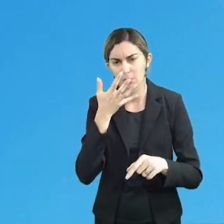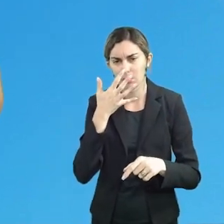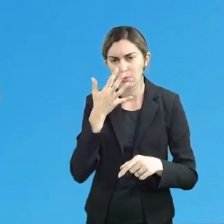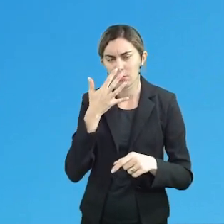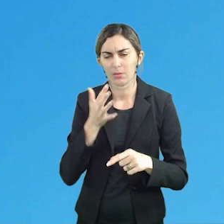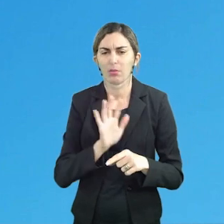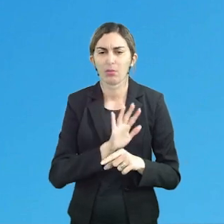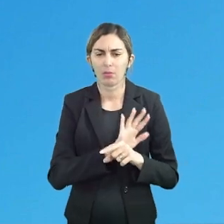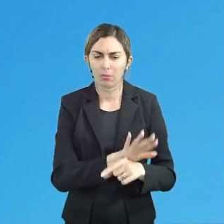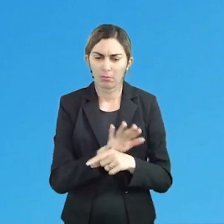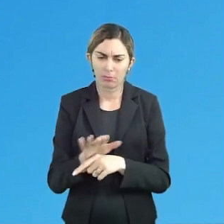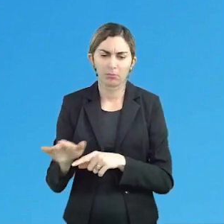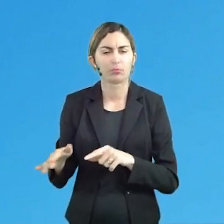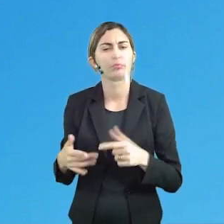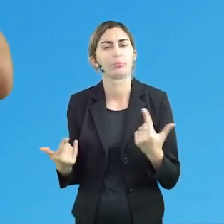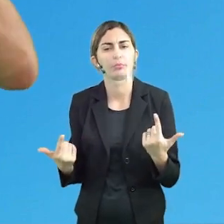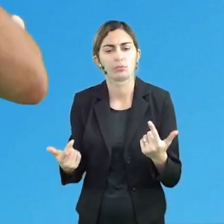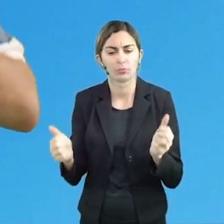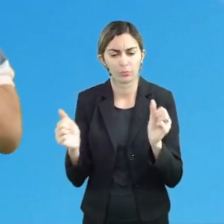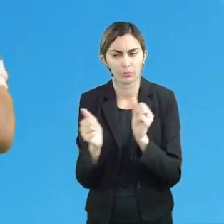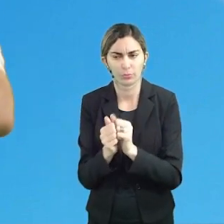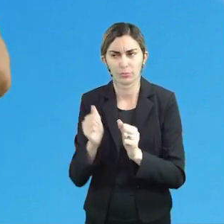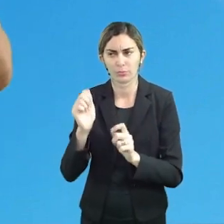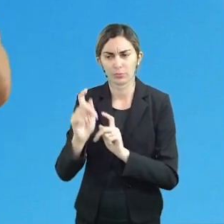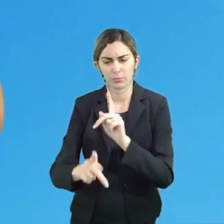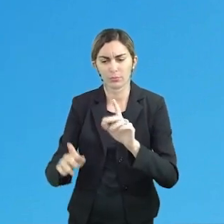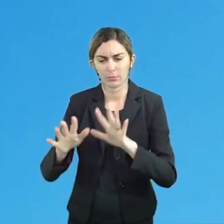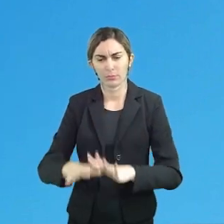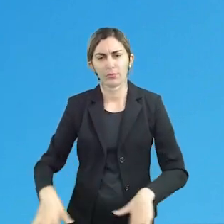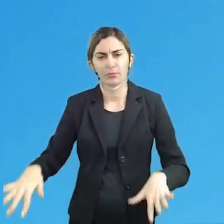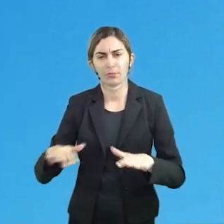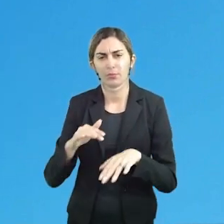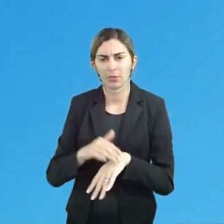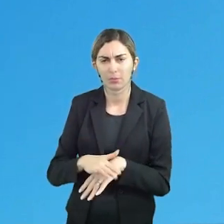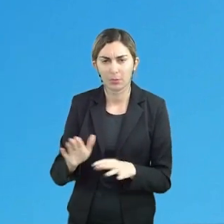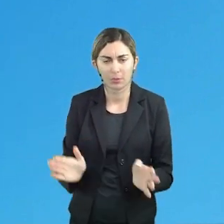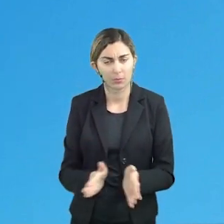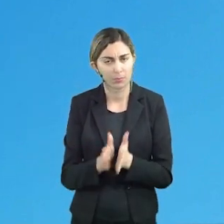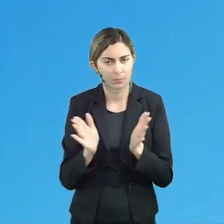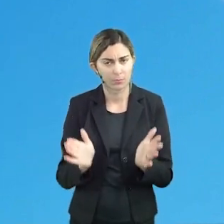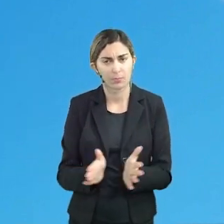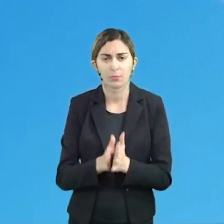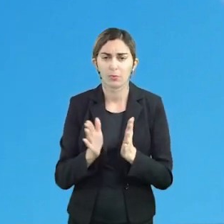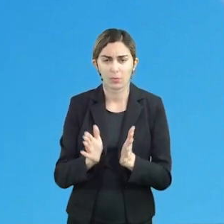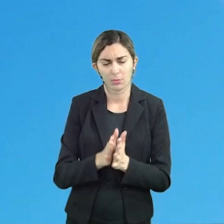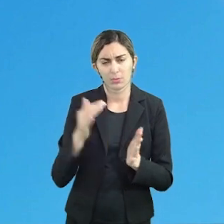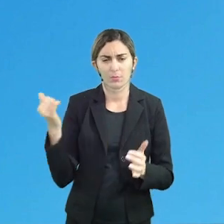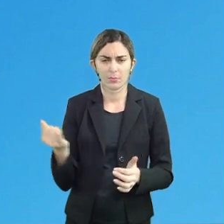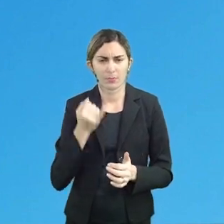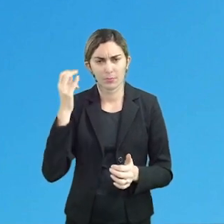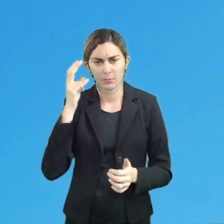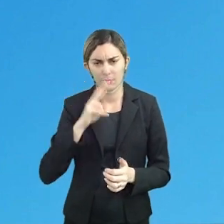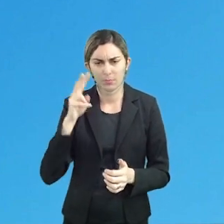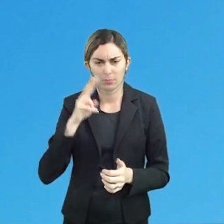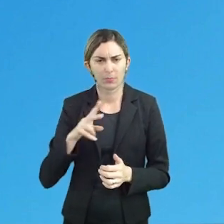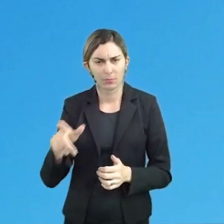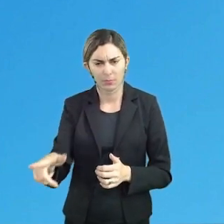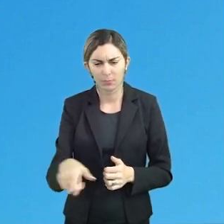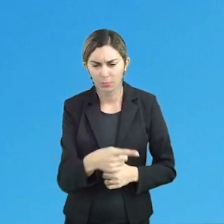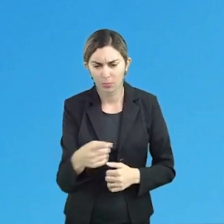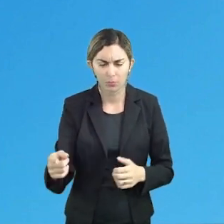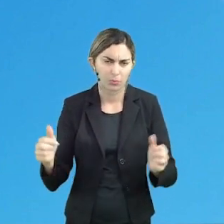aqui, a sua atuação junto às pessoas mais carentes. E é importante lembrar que essa